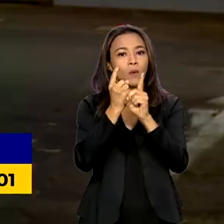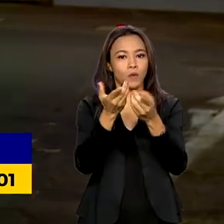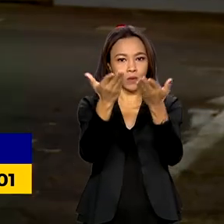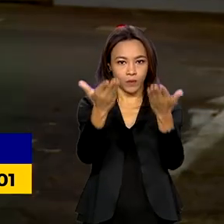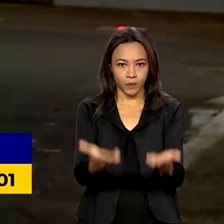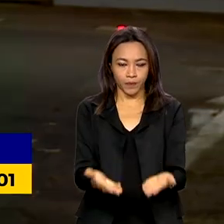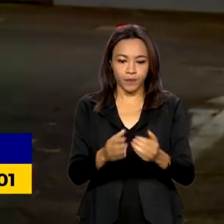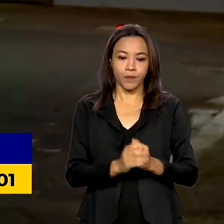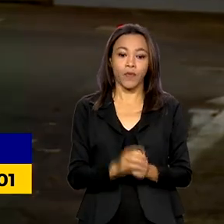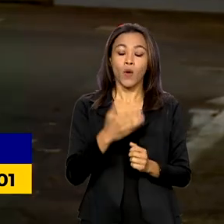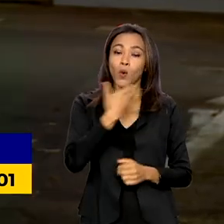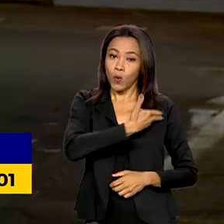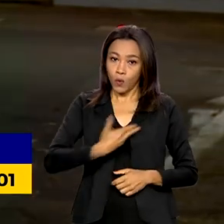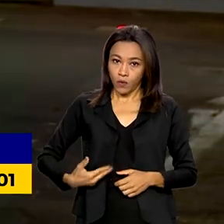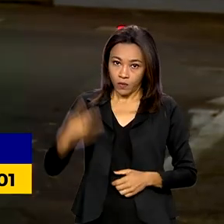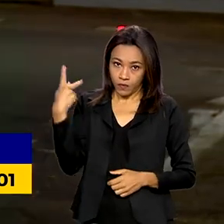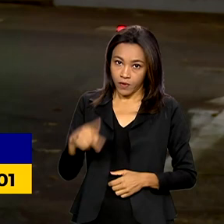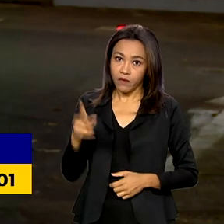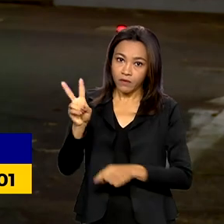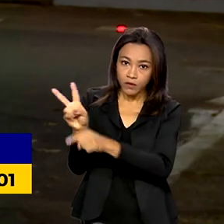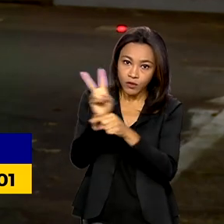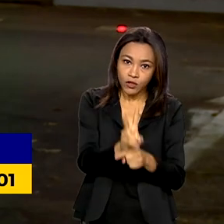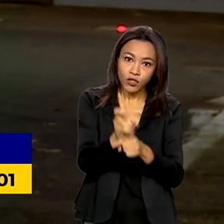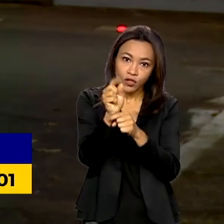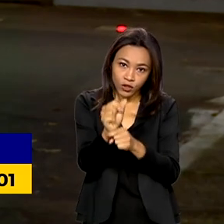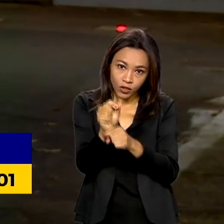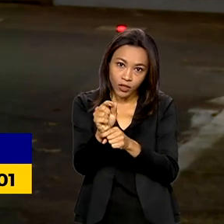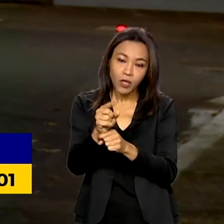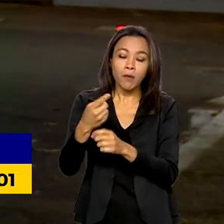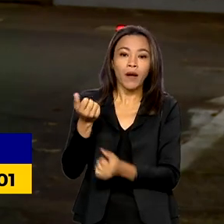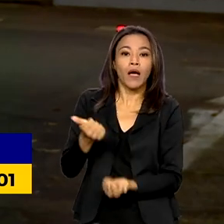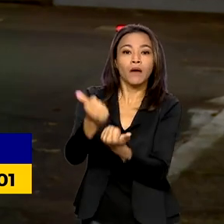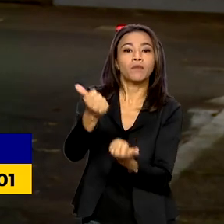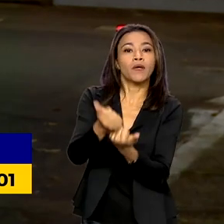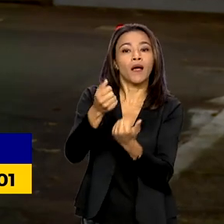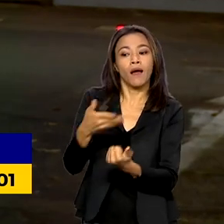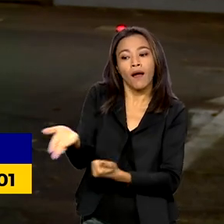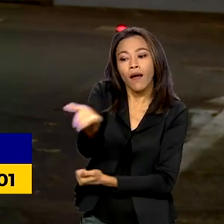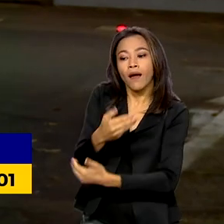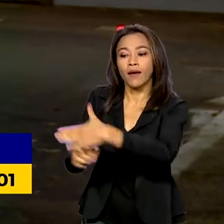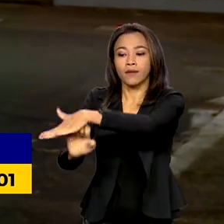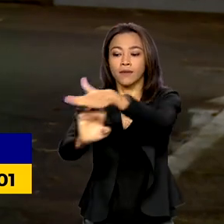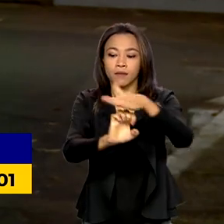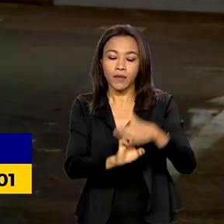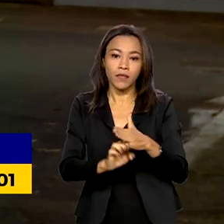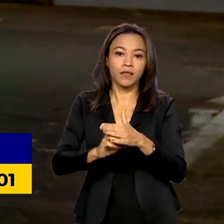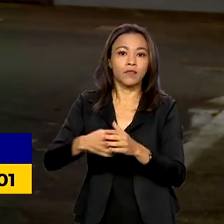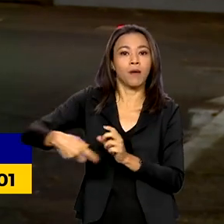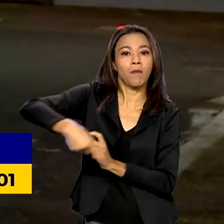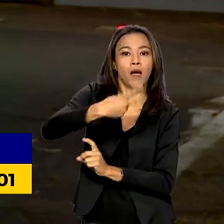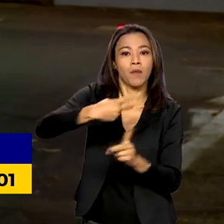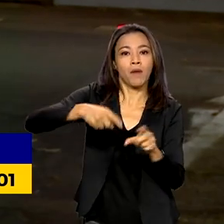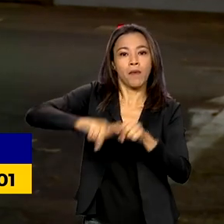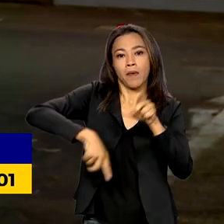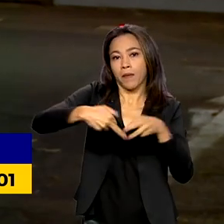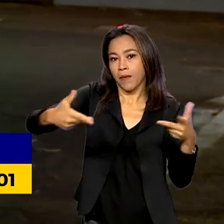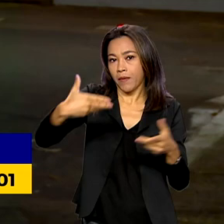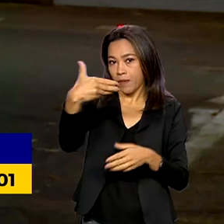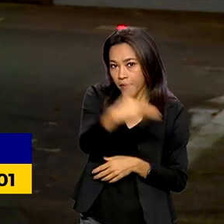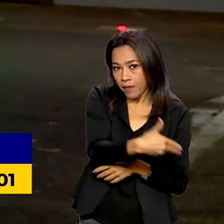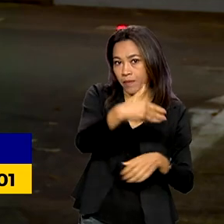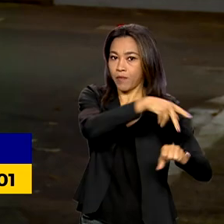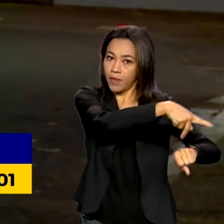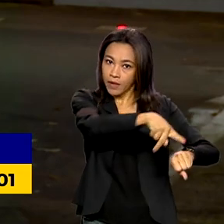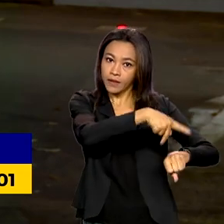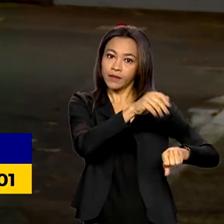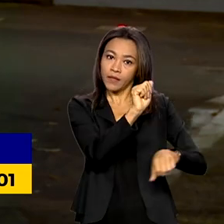conceder linhas de crédito para financiar as exportações do Brasil para a Argentina. Segundo o presidente Alberto Fernandes, os detalhes